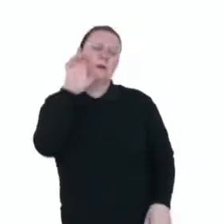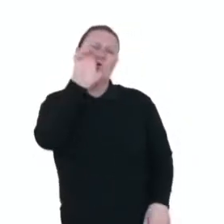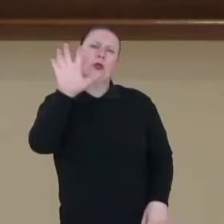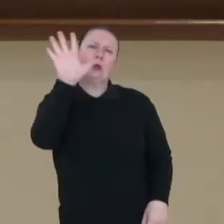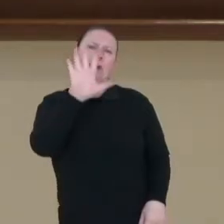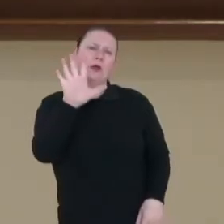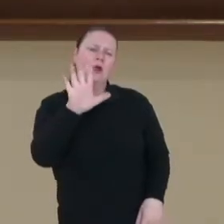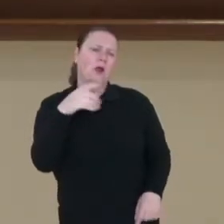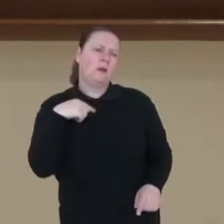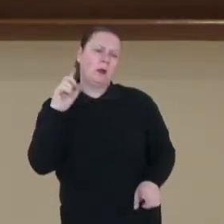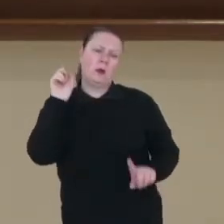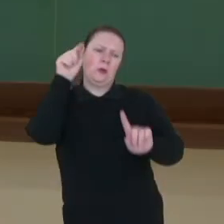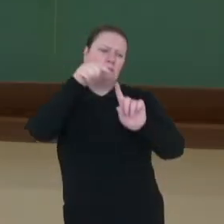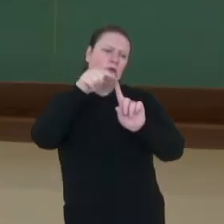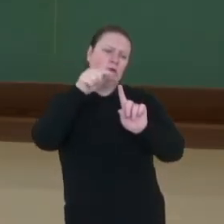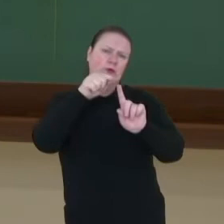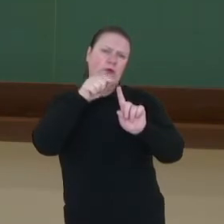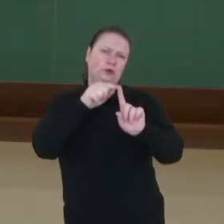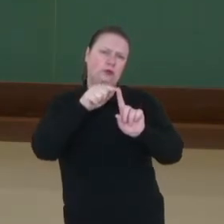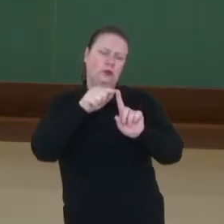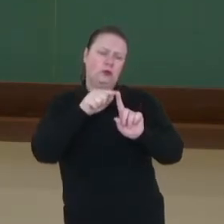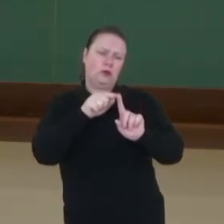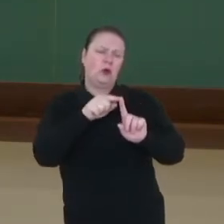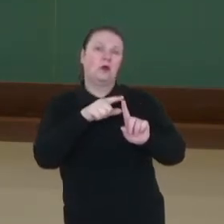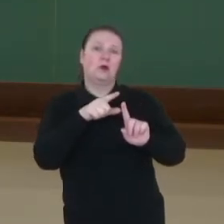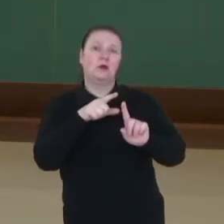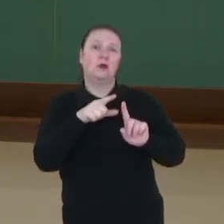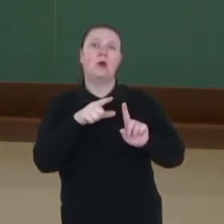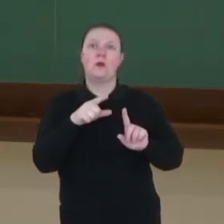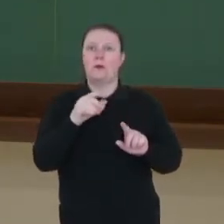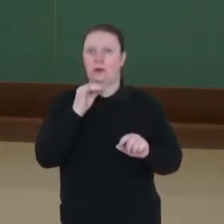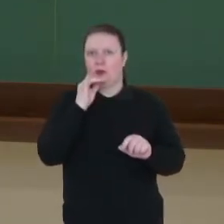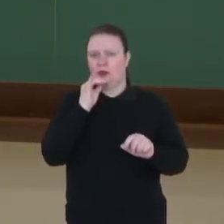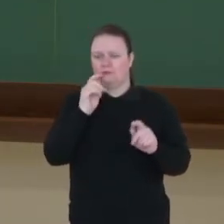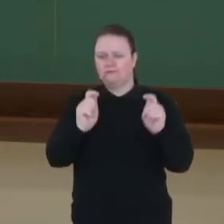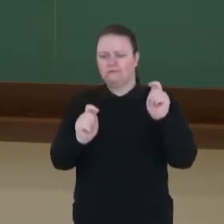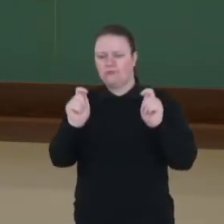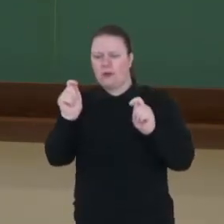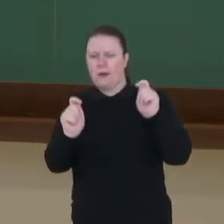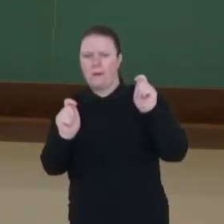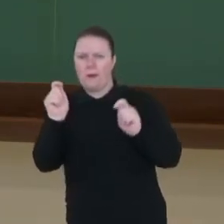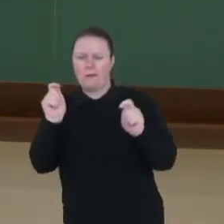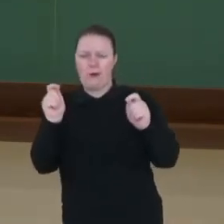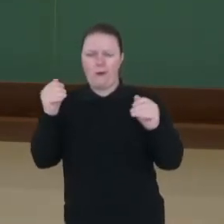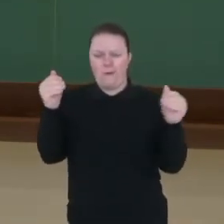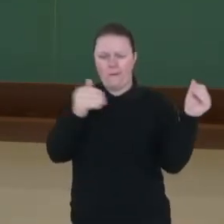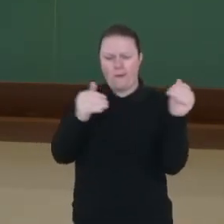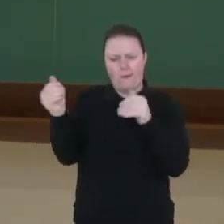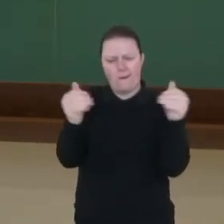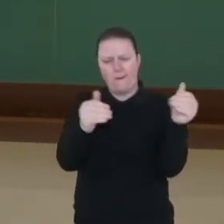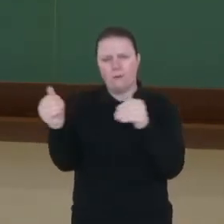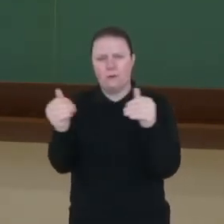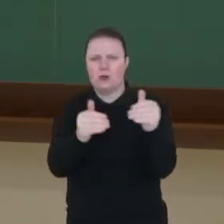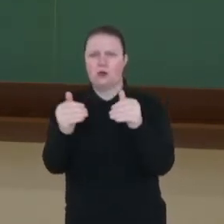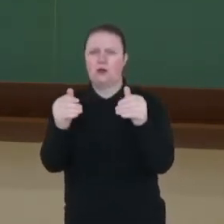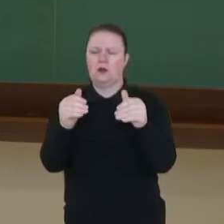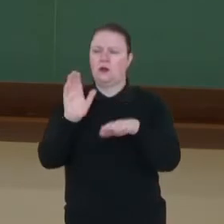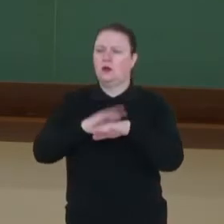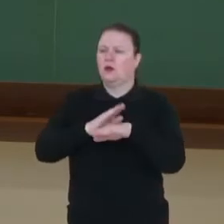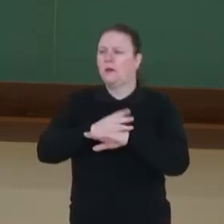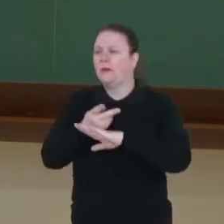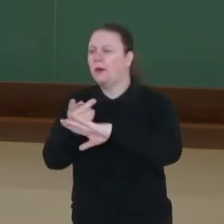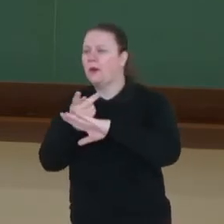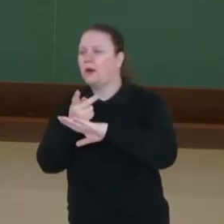missão civilizatória. Isso mesmo, para justificar o domínio, a invasão, o processo de um trabalho